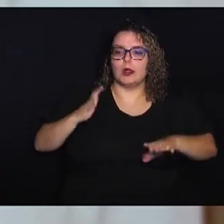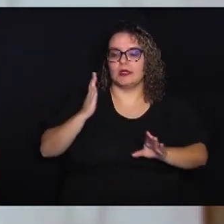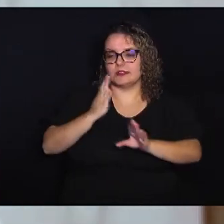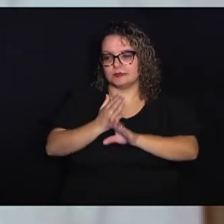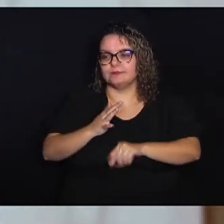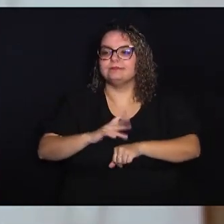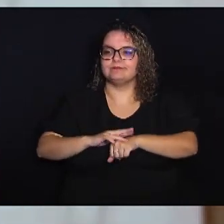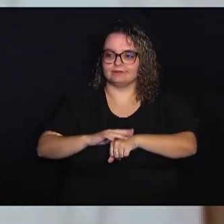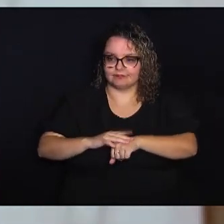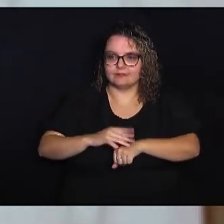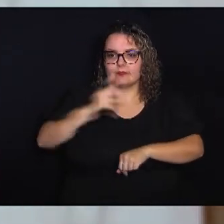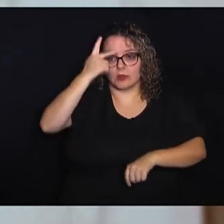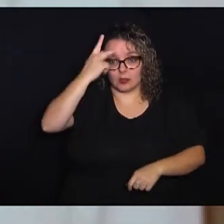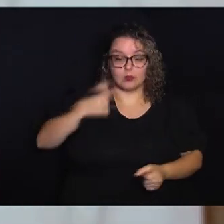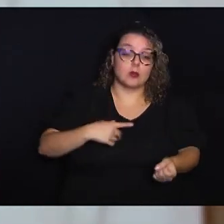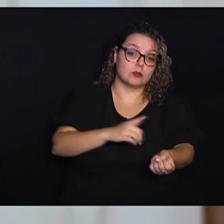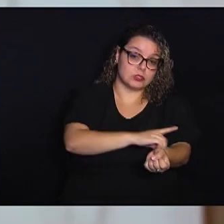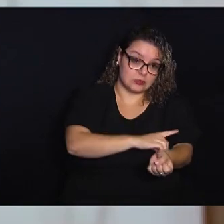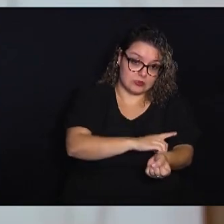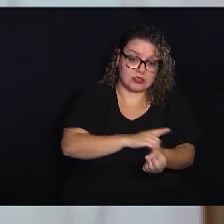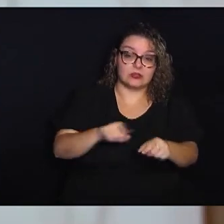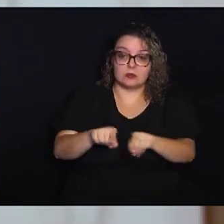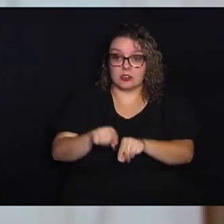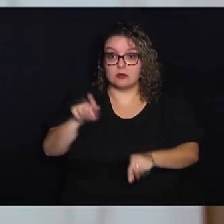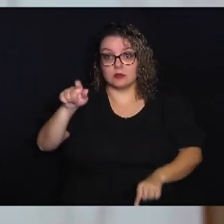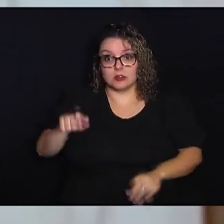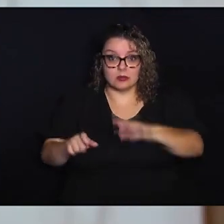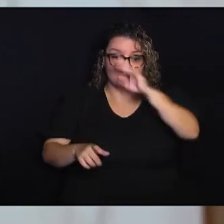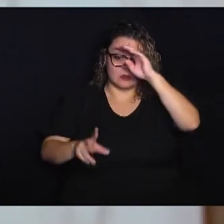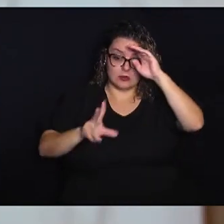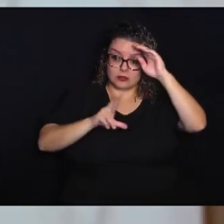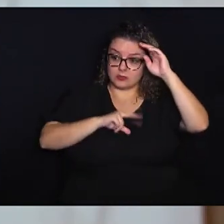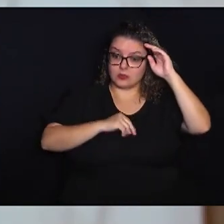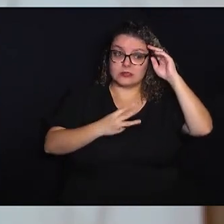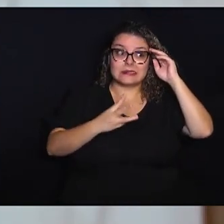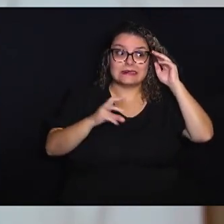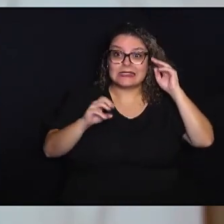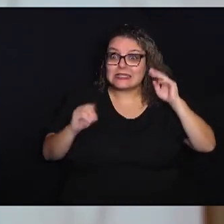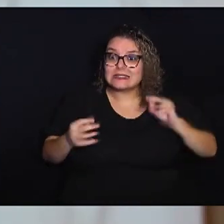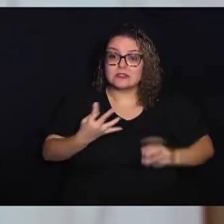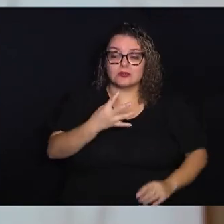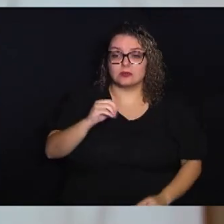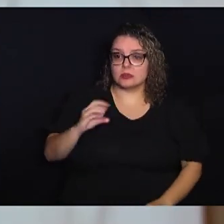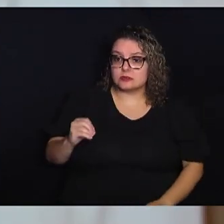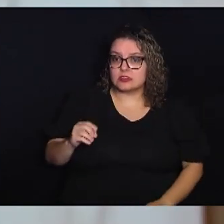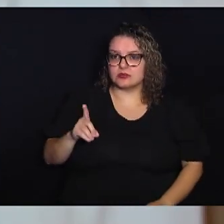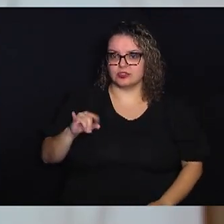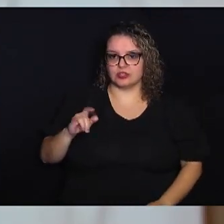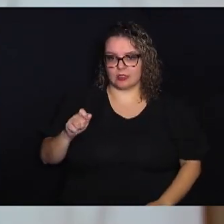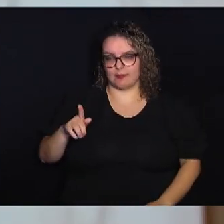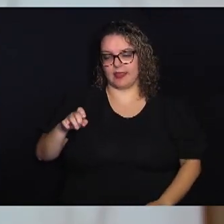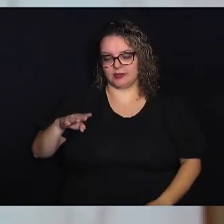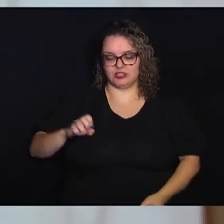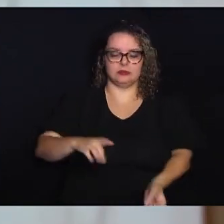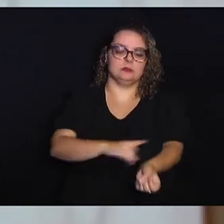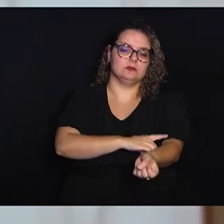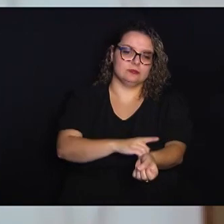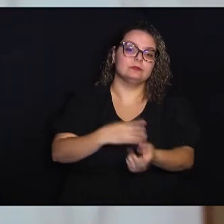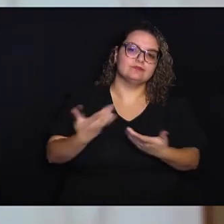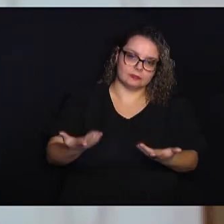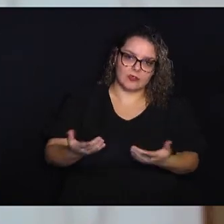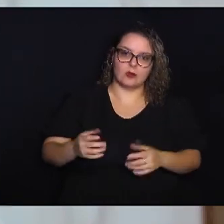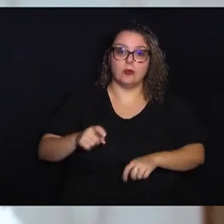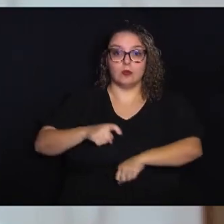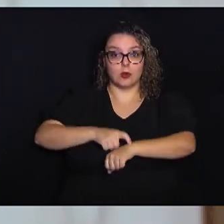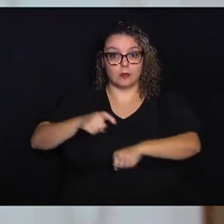tem a doença. O próprio diabetes também, quando a pessoa vai e mede, nossa, deu aqui 300, 400. Então, um quadro agudo que aumentou a glicemia,